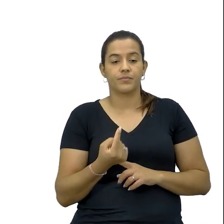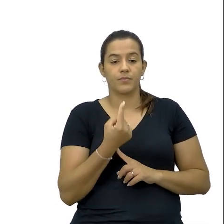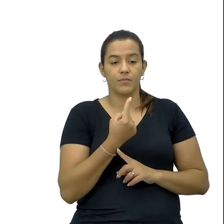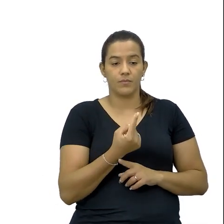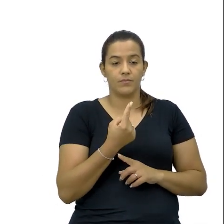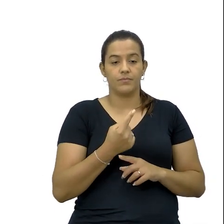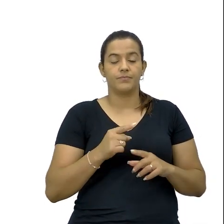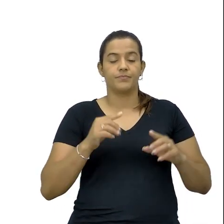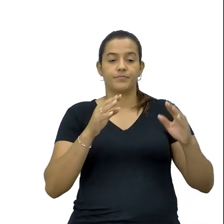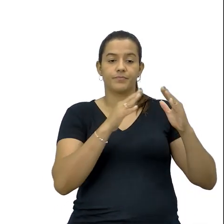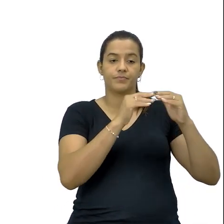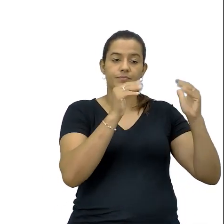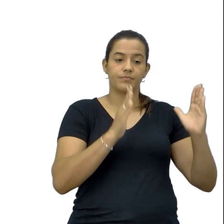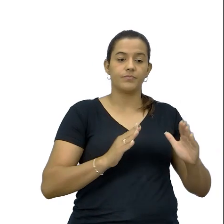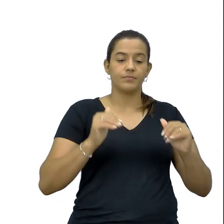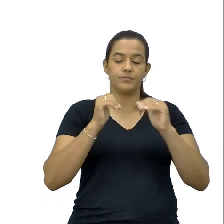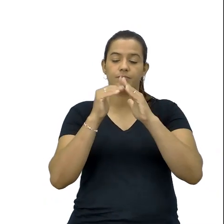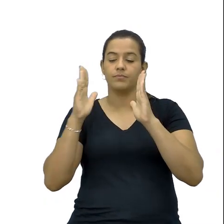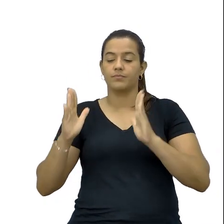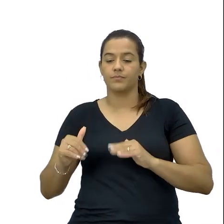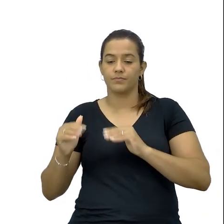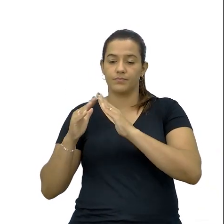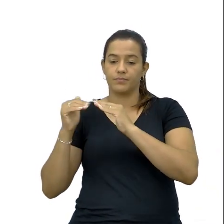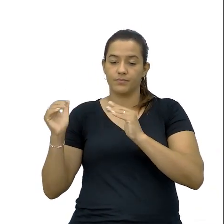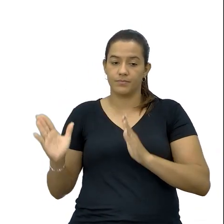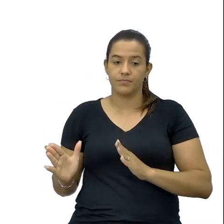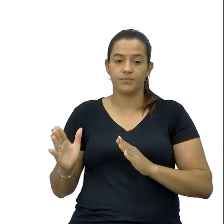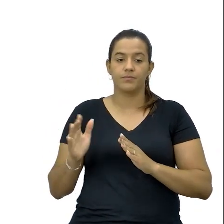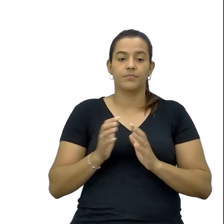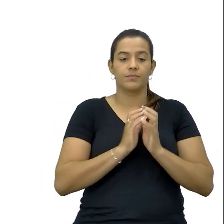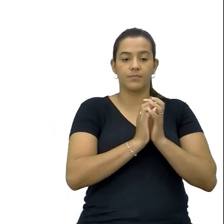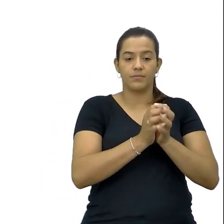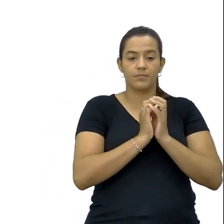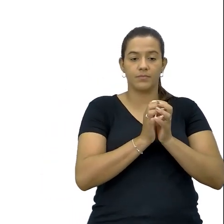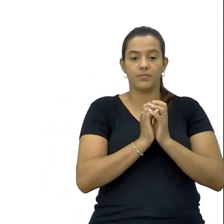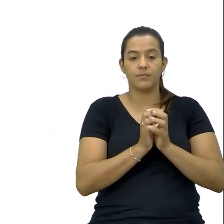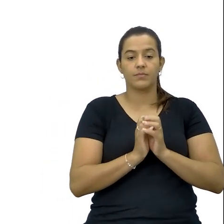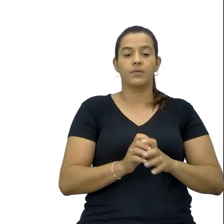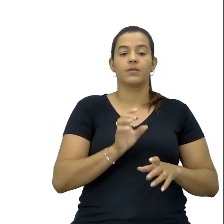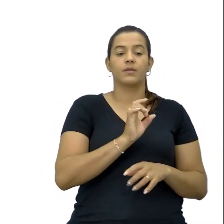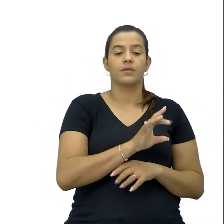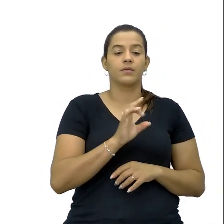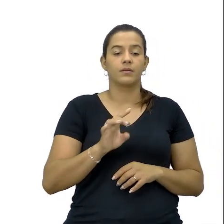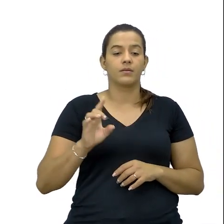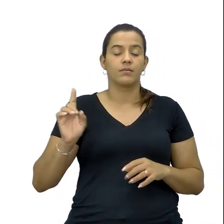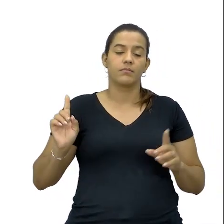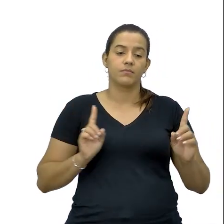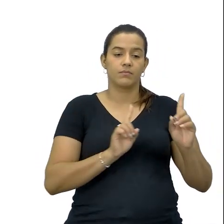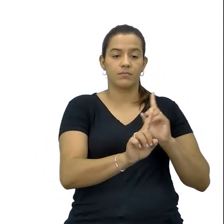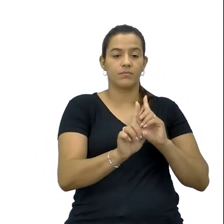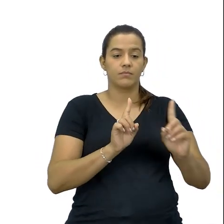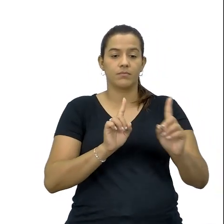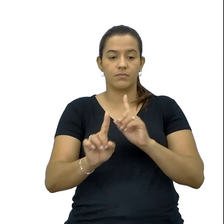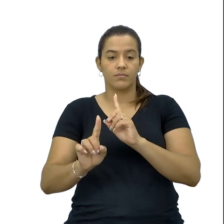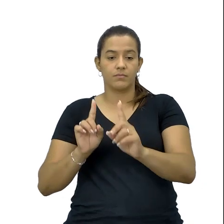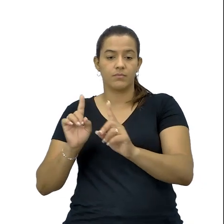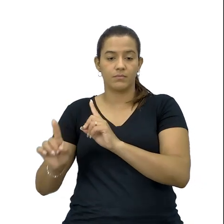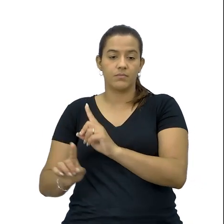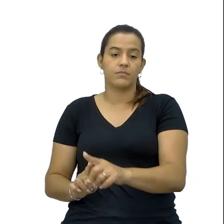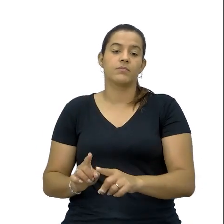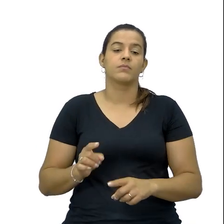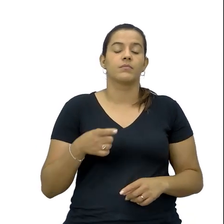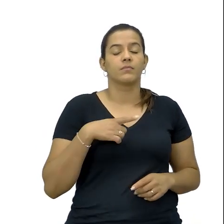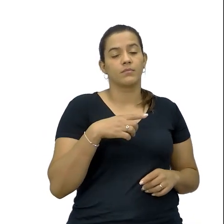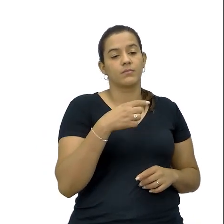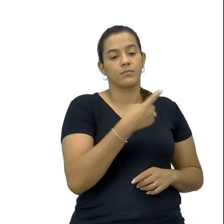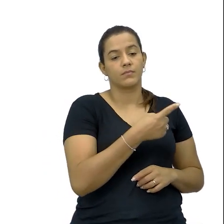Vão sortear em que cabana elas vão ficar, né? Então, a chance dessas crianças ficarem na cabana 1, na cabana 2,